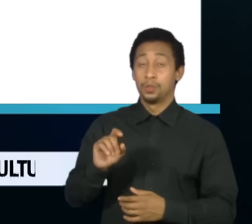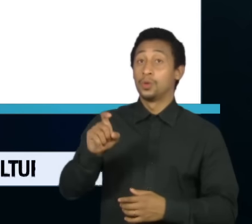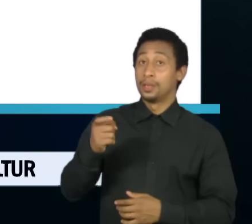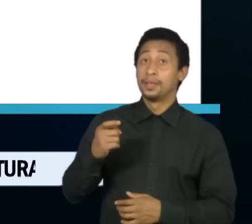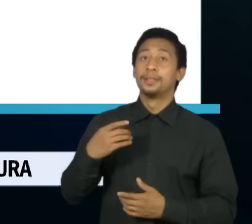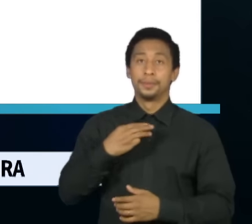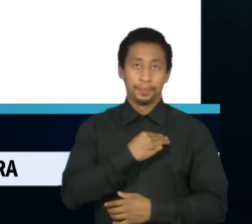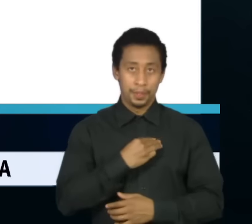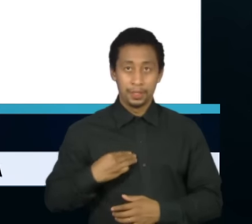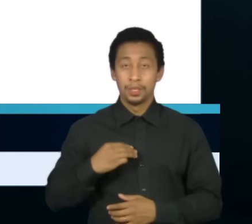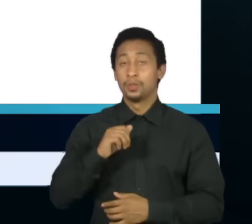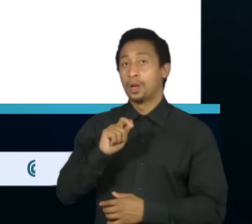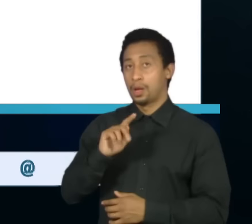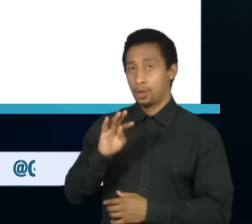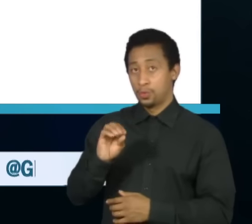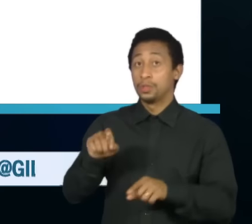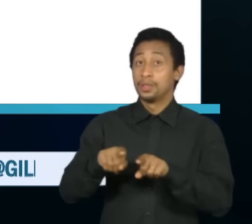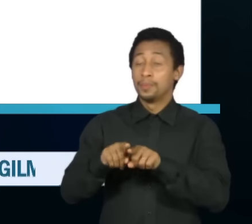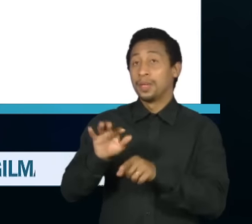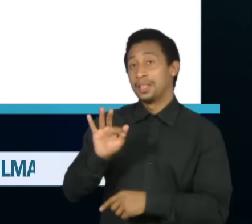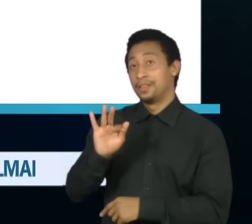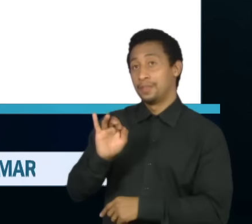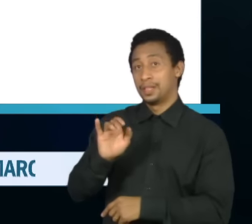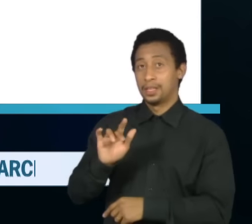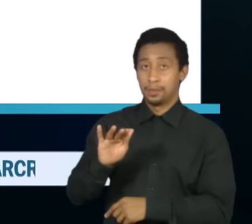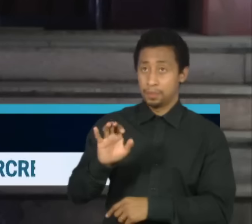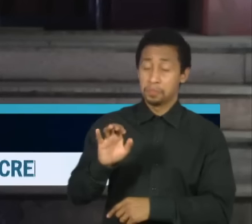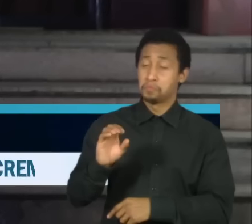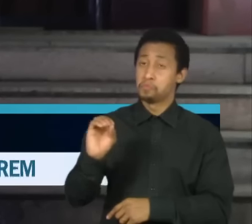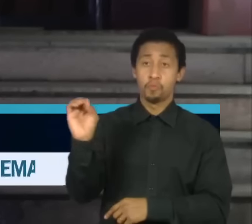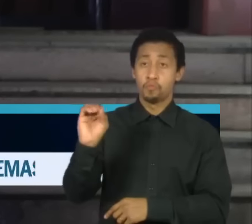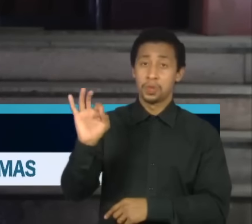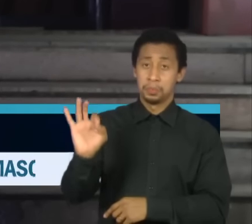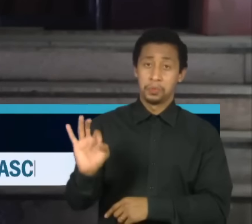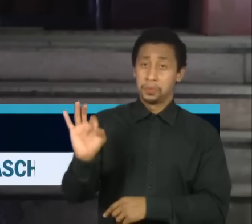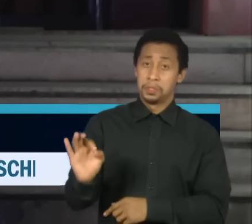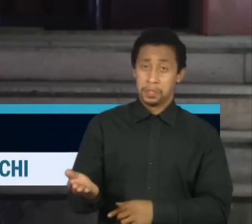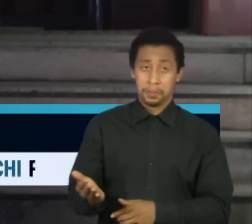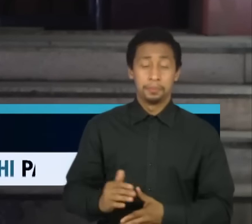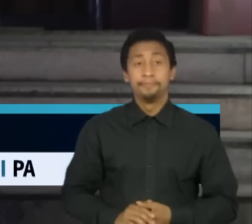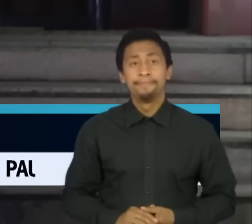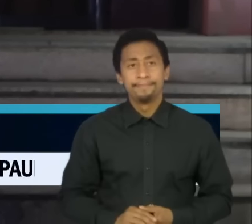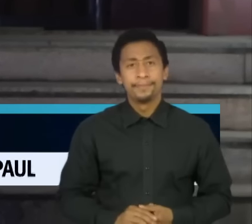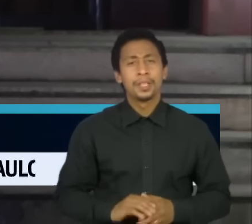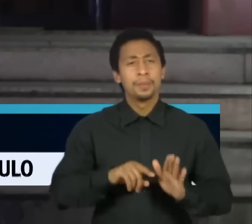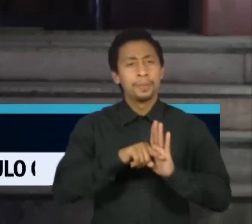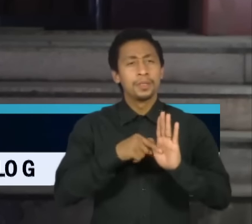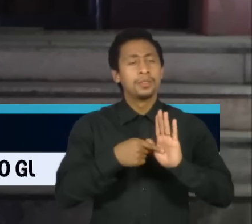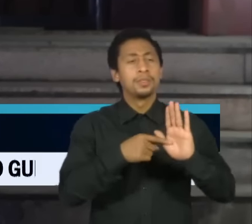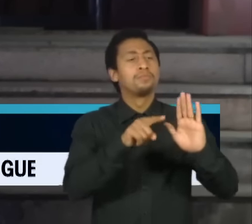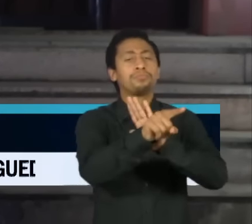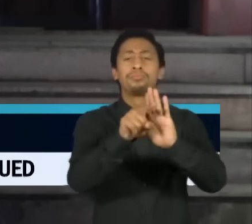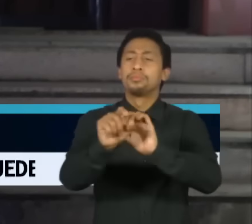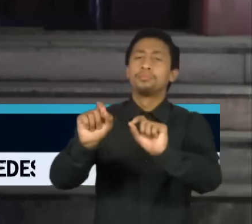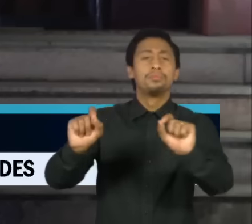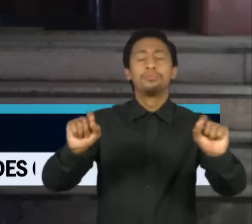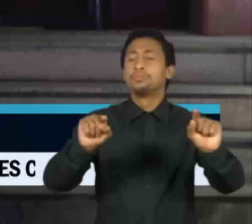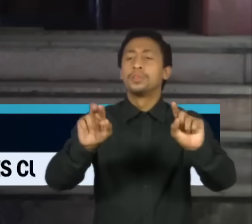Aldo Rebelo e o cientista político Felipe Dávila não pontuaram. Na pesquisa espontânea, em que nenhum nome é sugerido